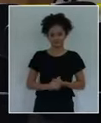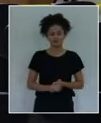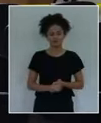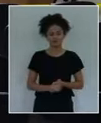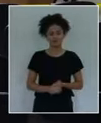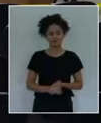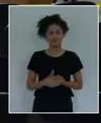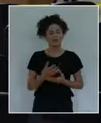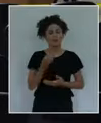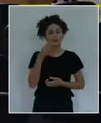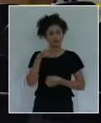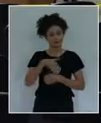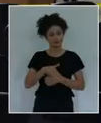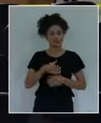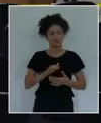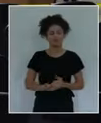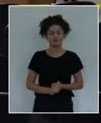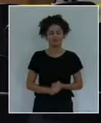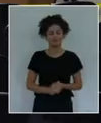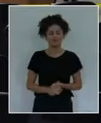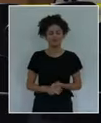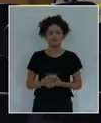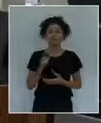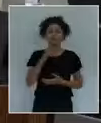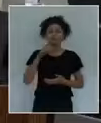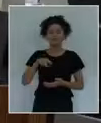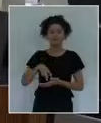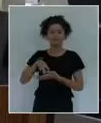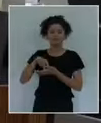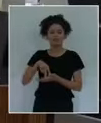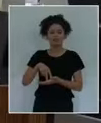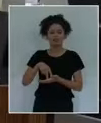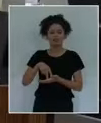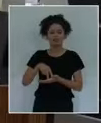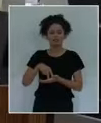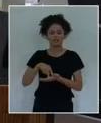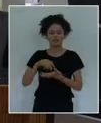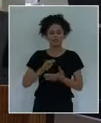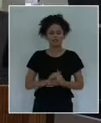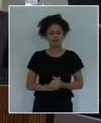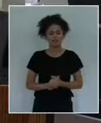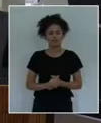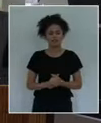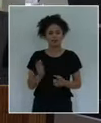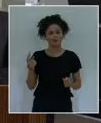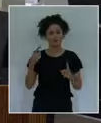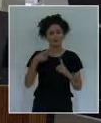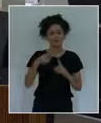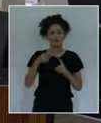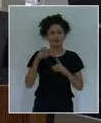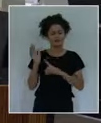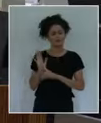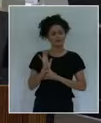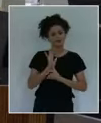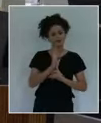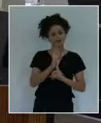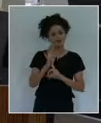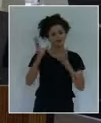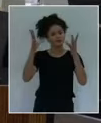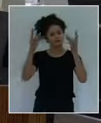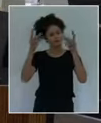Cícero, boa noite. Boa noite. Você veio aqui mais para mostrar alguns